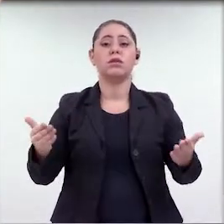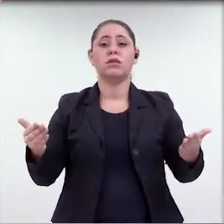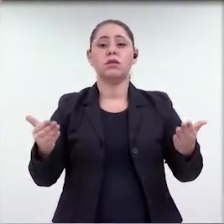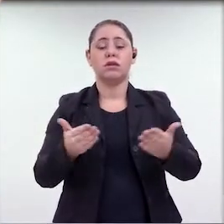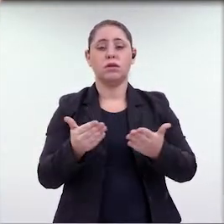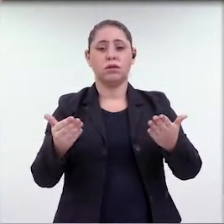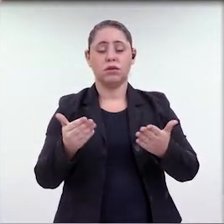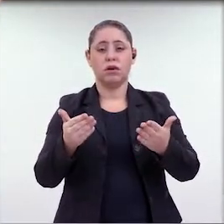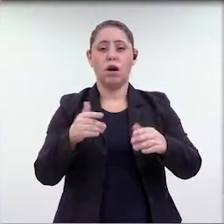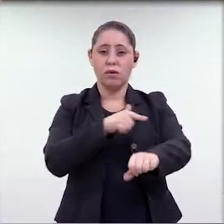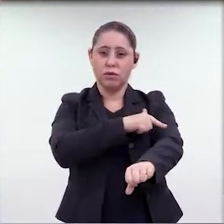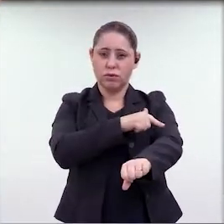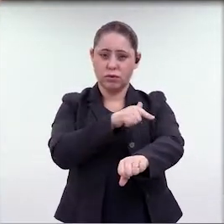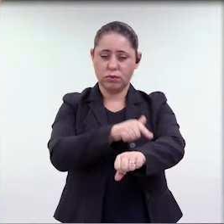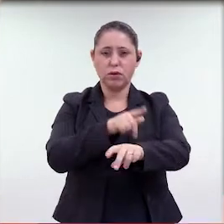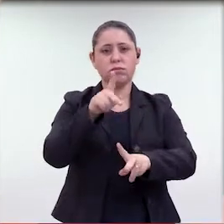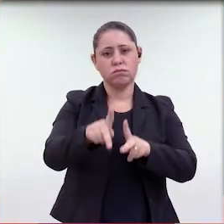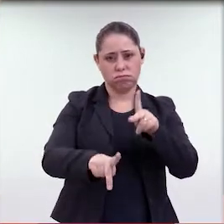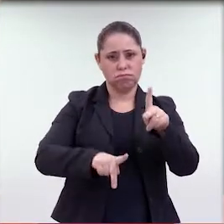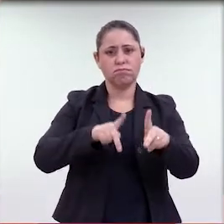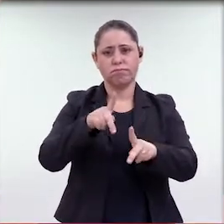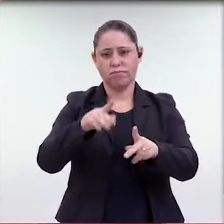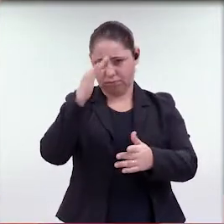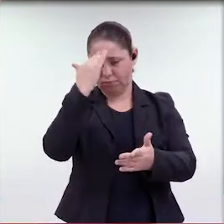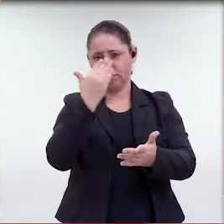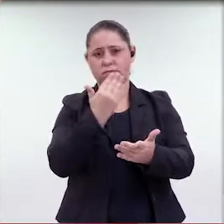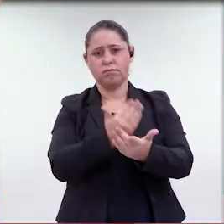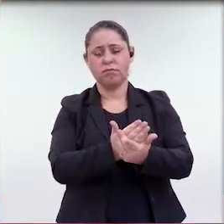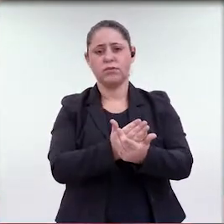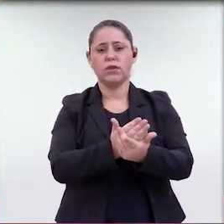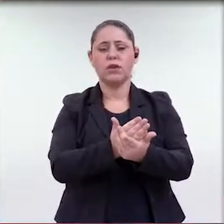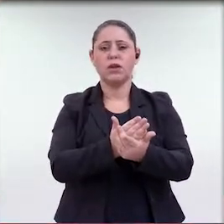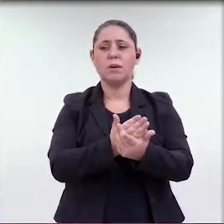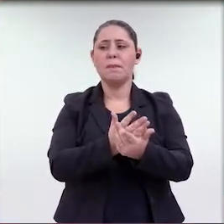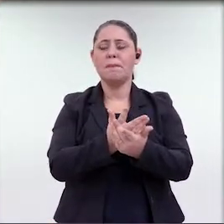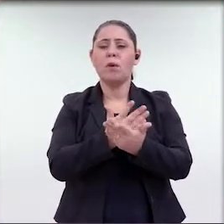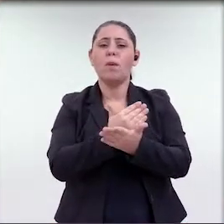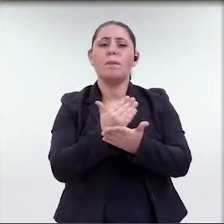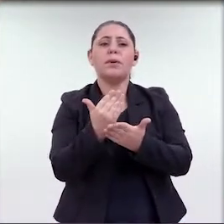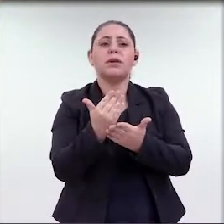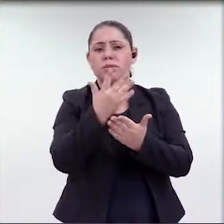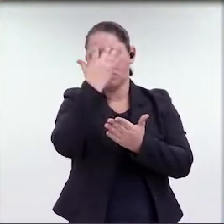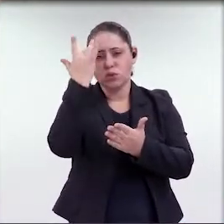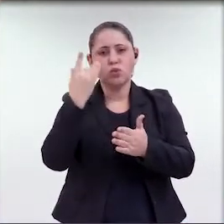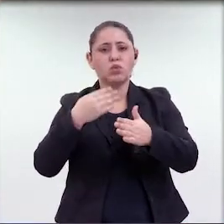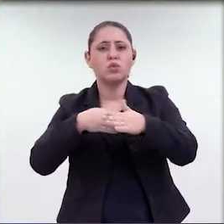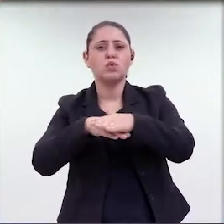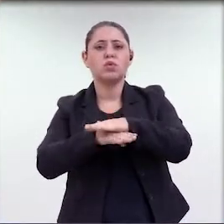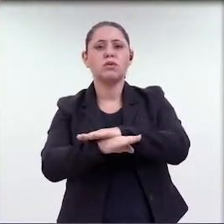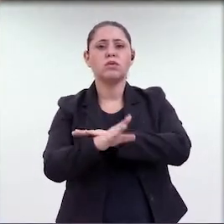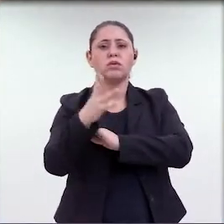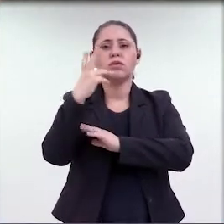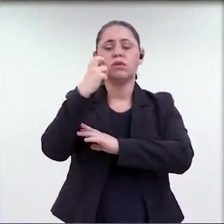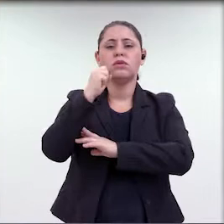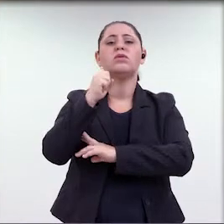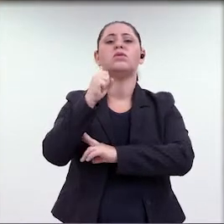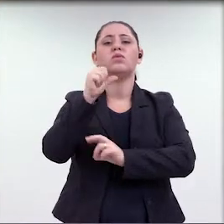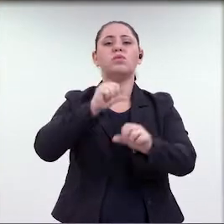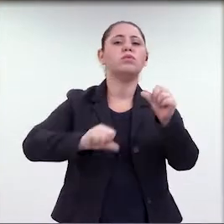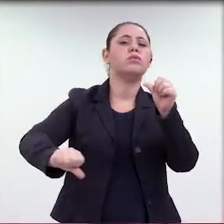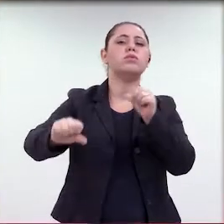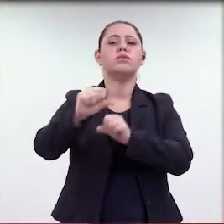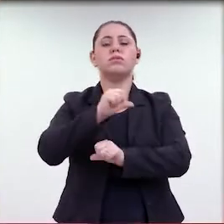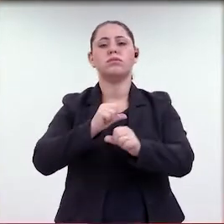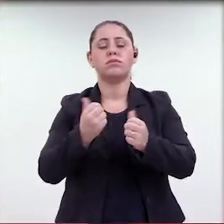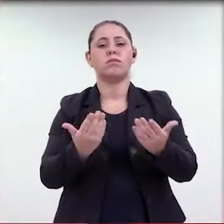agora realmente nesse comportamento da população você acredita que passa a ser adotado por você e também pelas outras pessoas? O